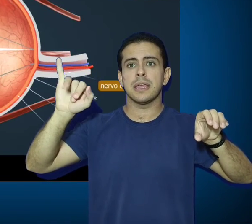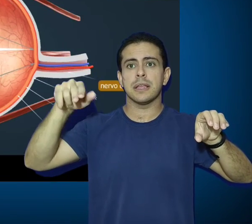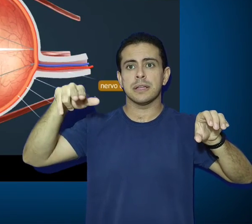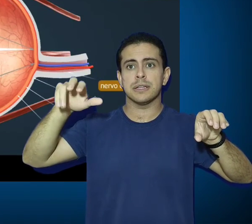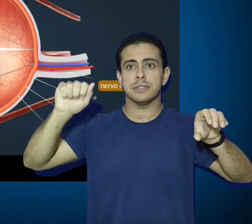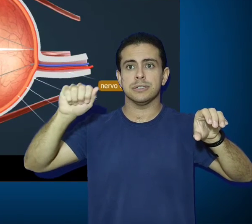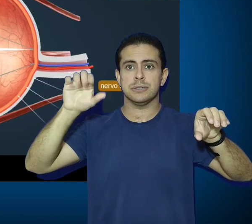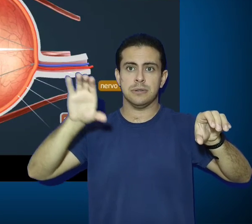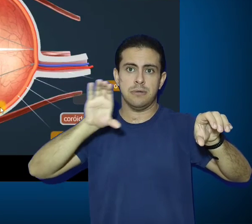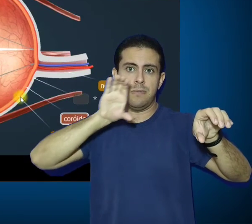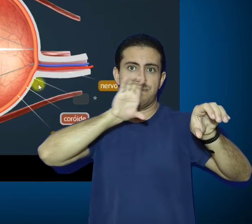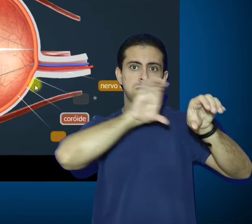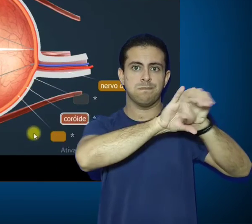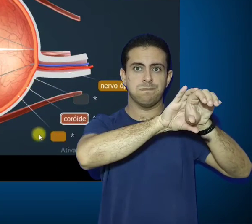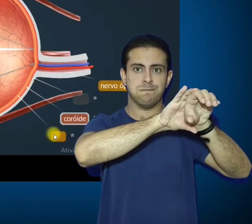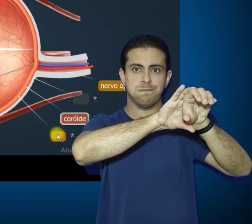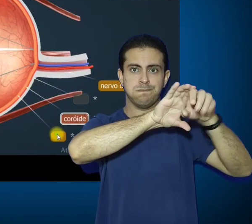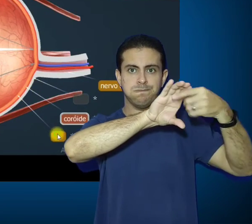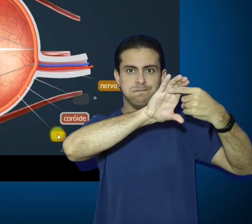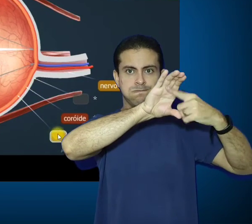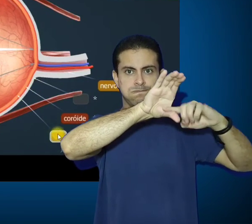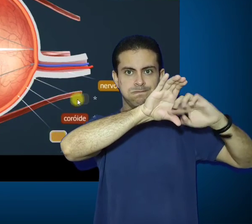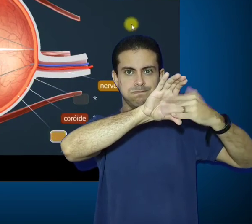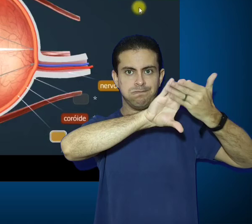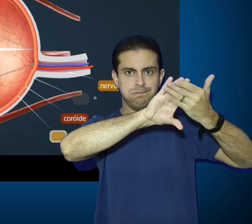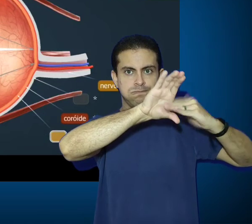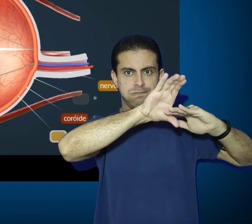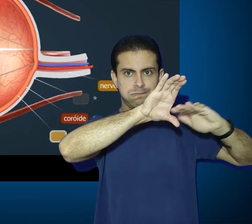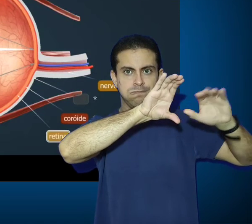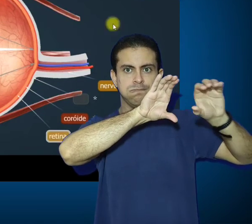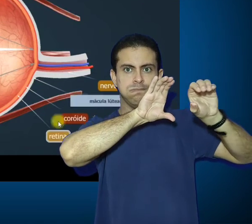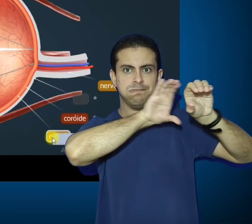é essa região mais interna, aqui.